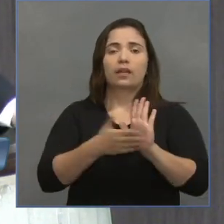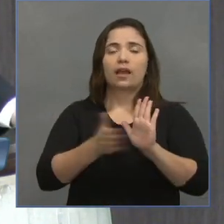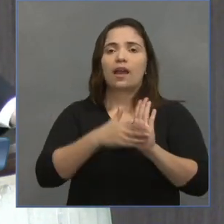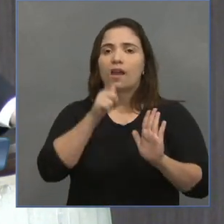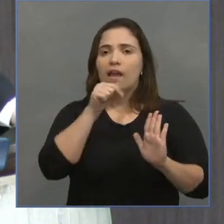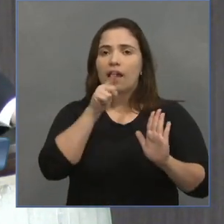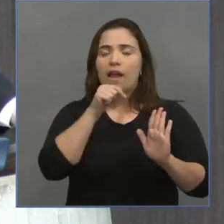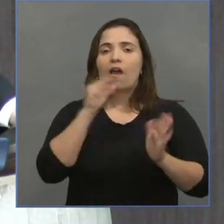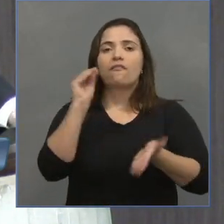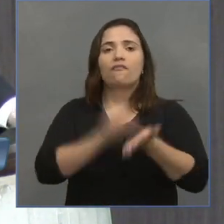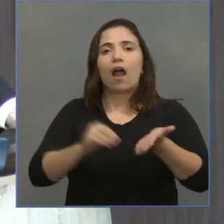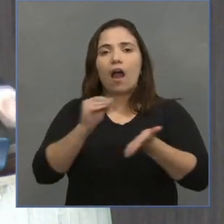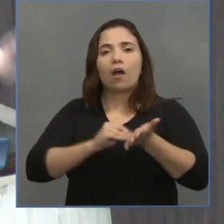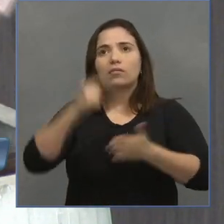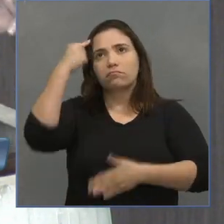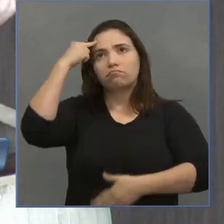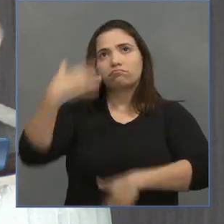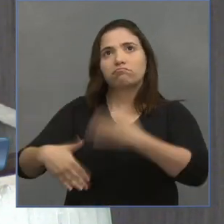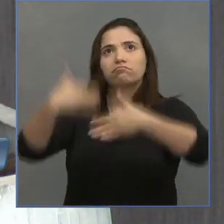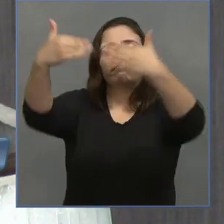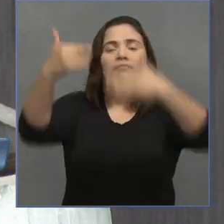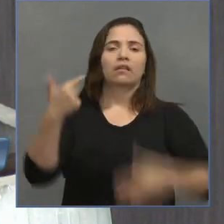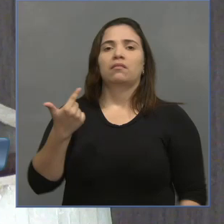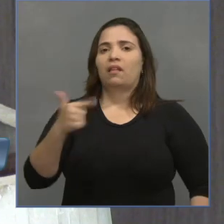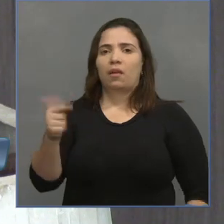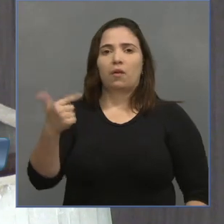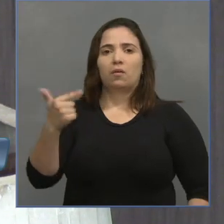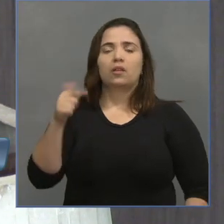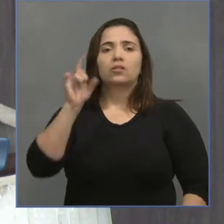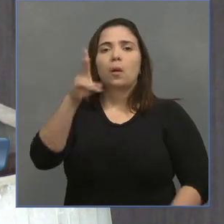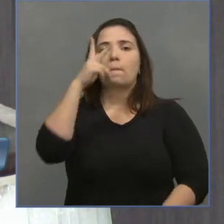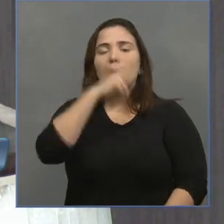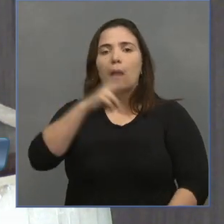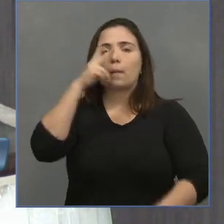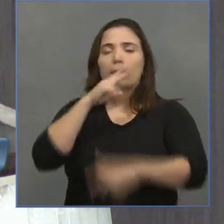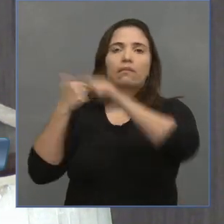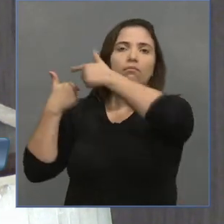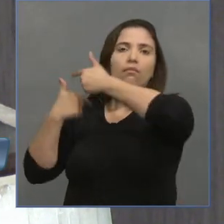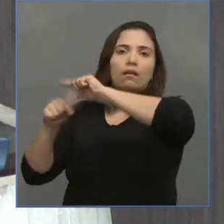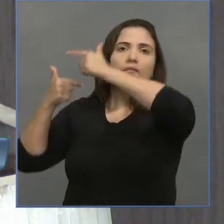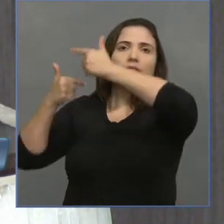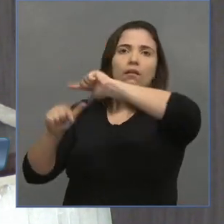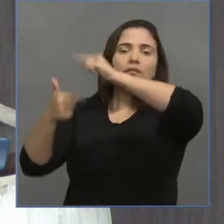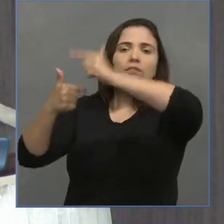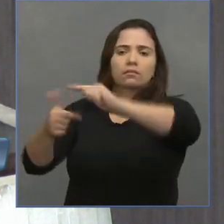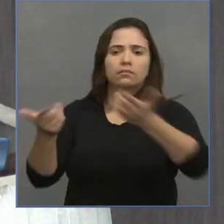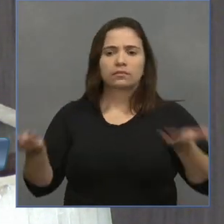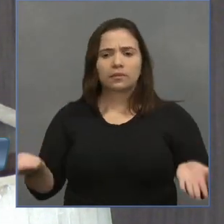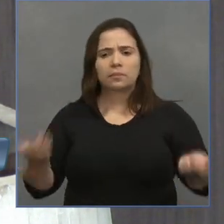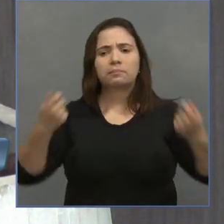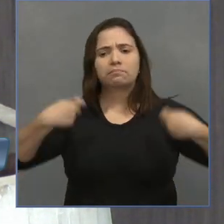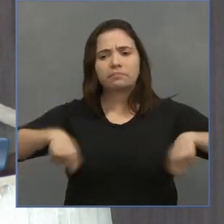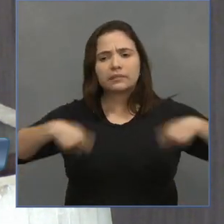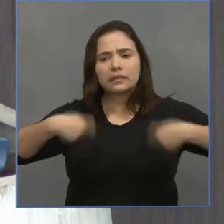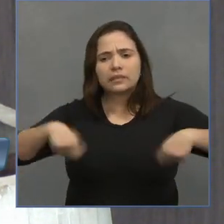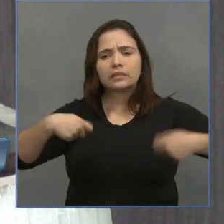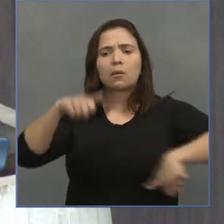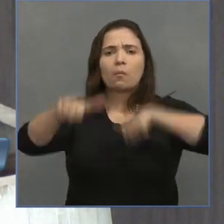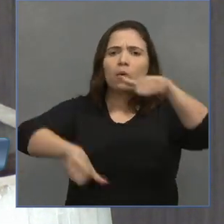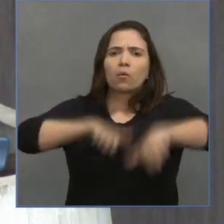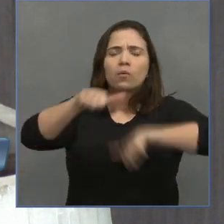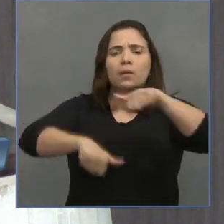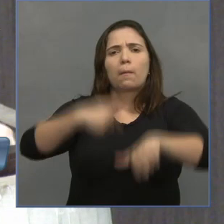para frente. Ele só olha para o retrovisor. Está na hora de olhar para frente, de olhar o